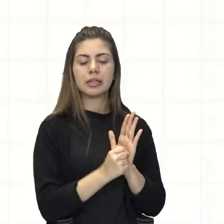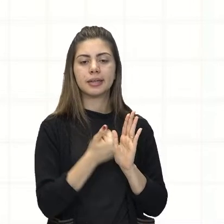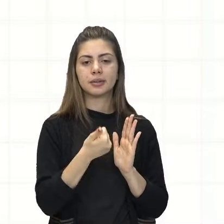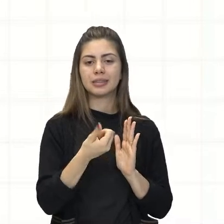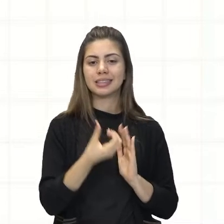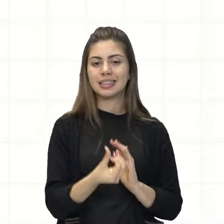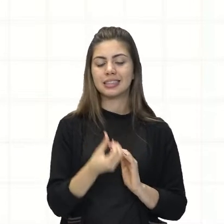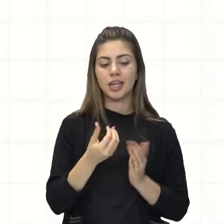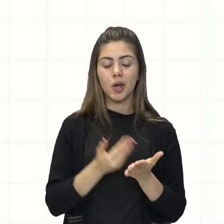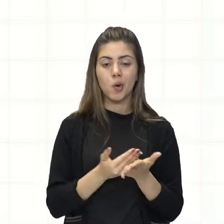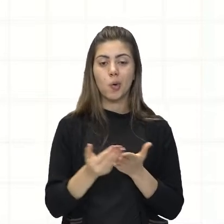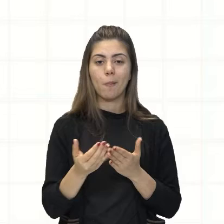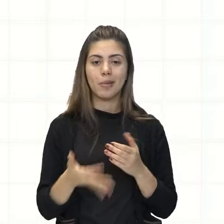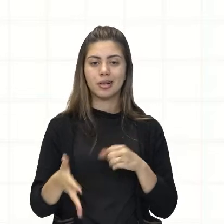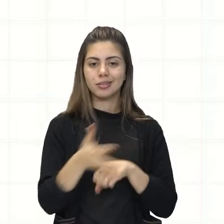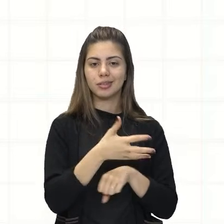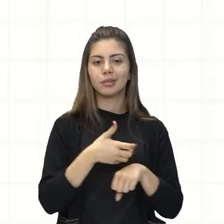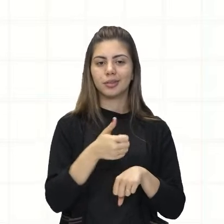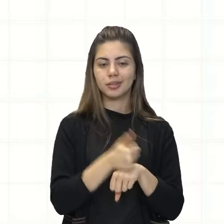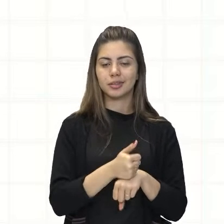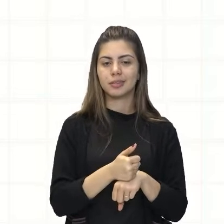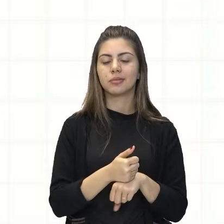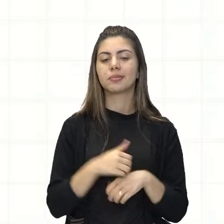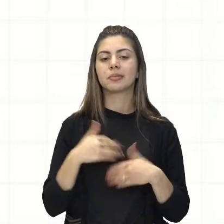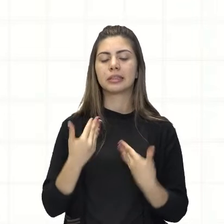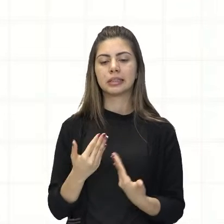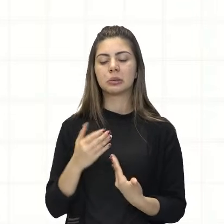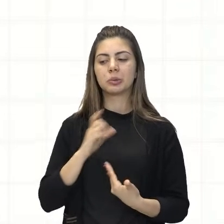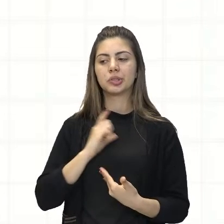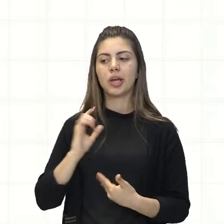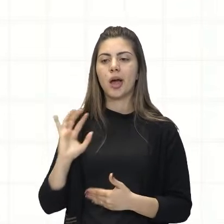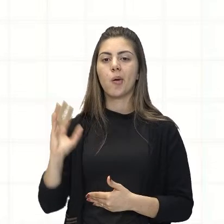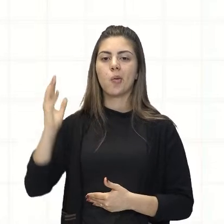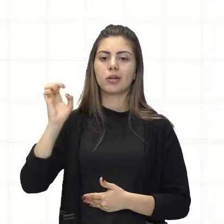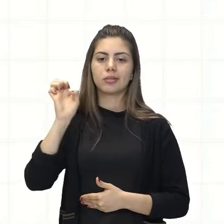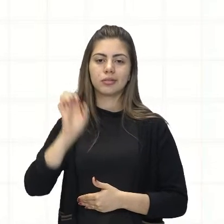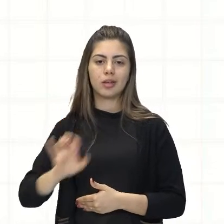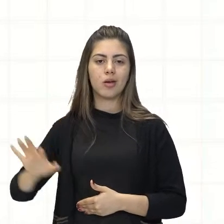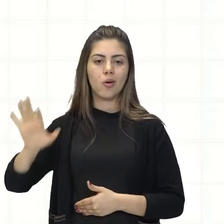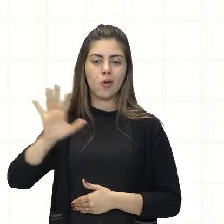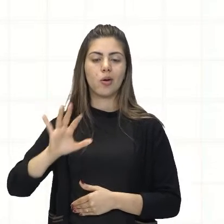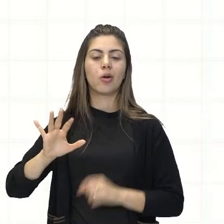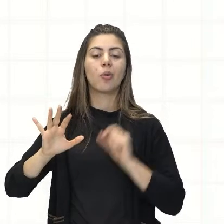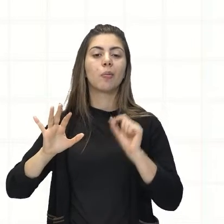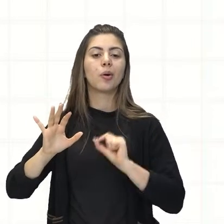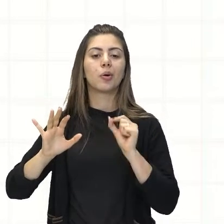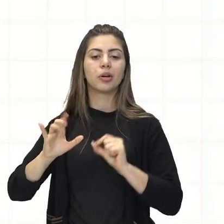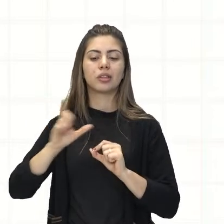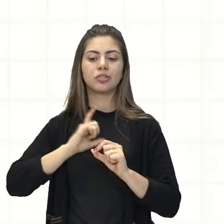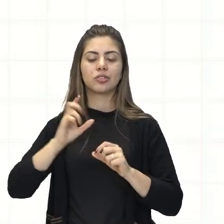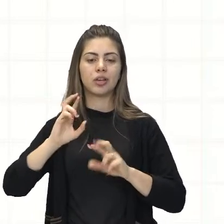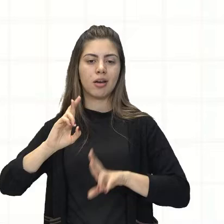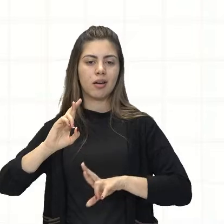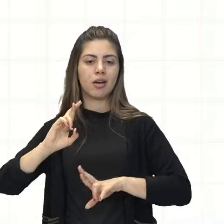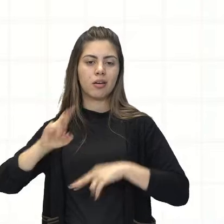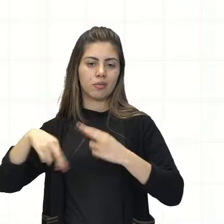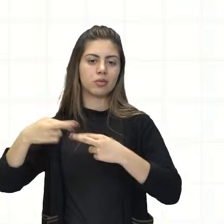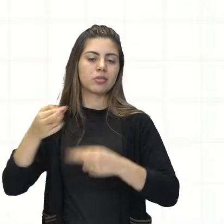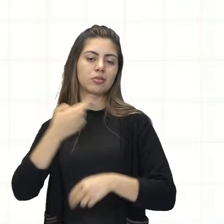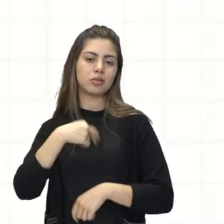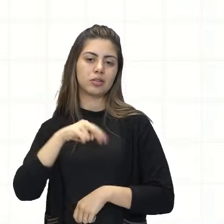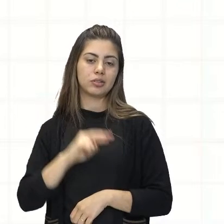à colonização, estava ocorrendo na Europa as reformas religiosas. A